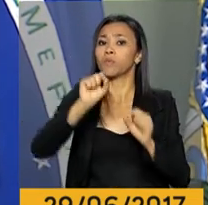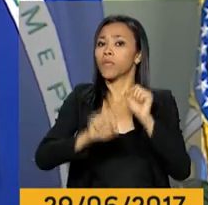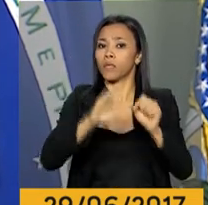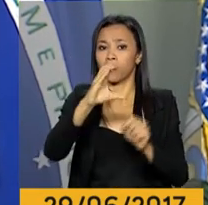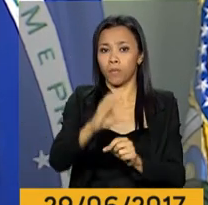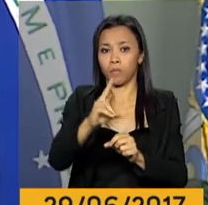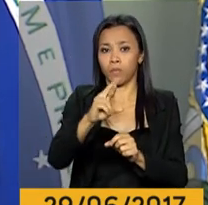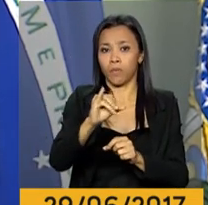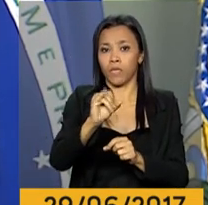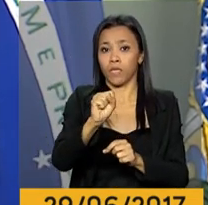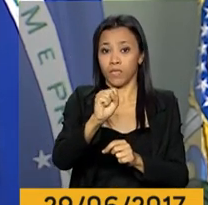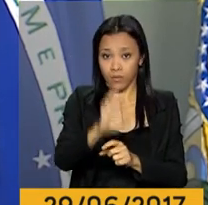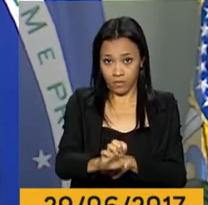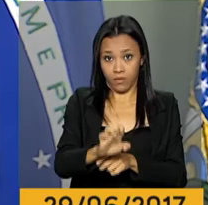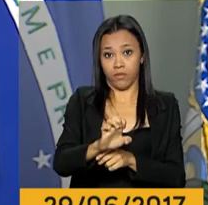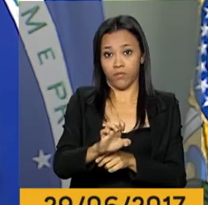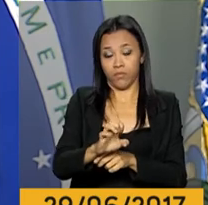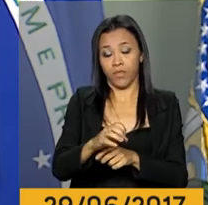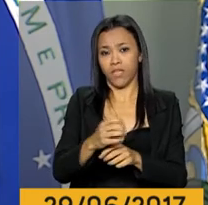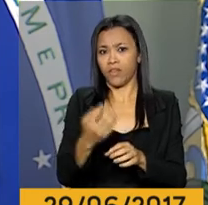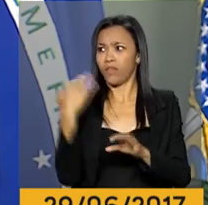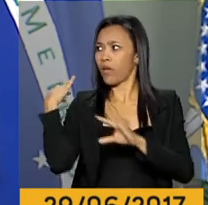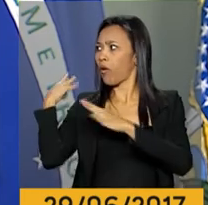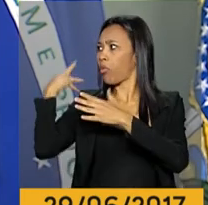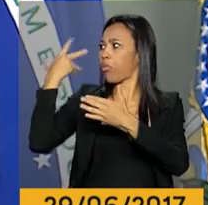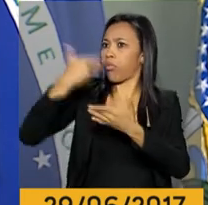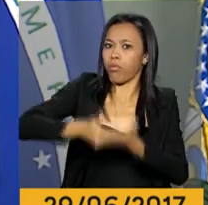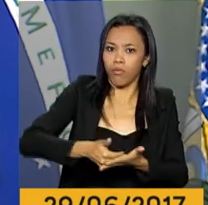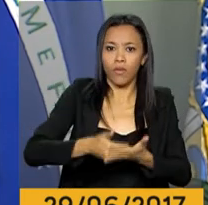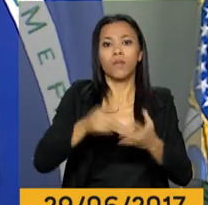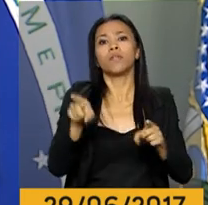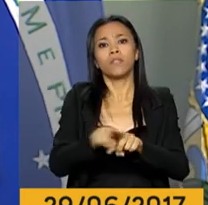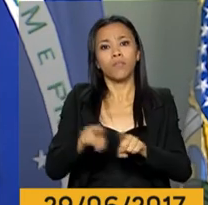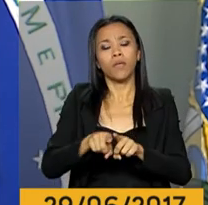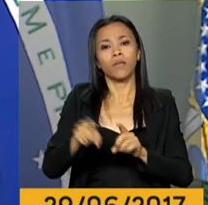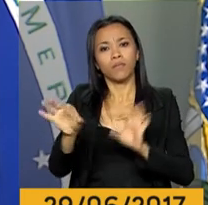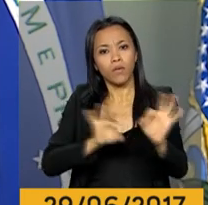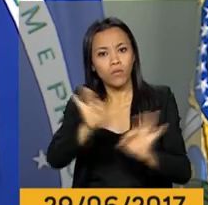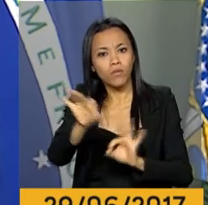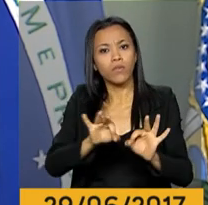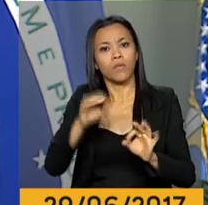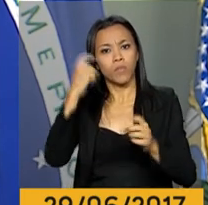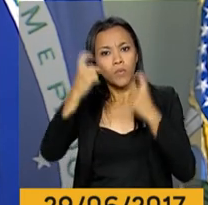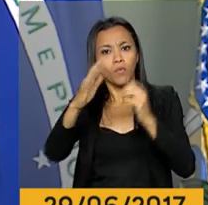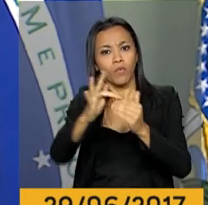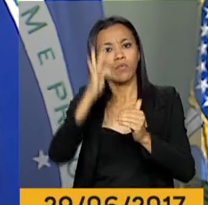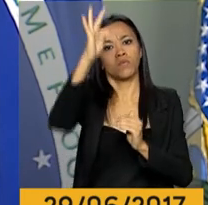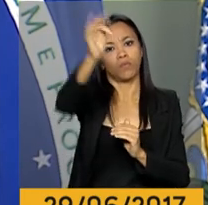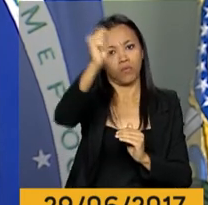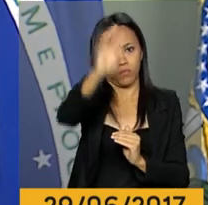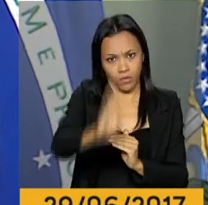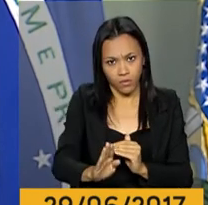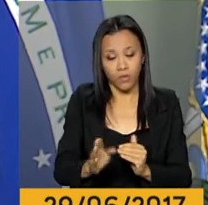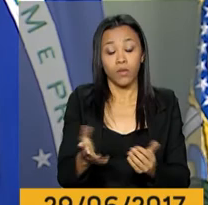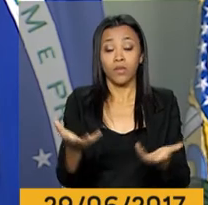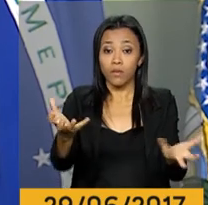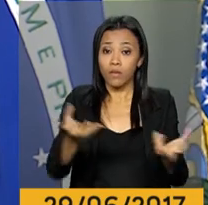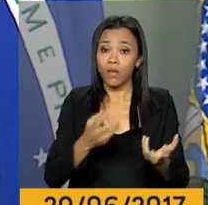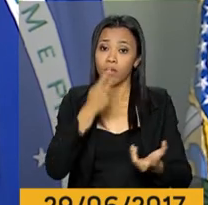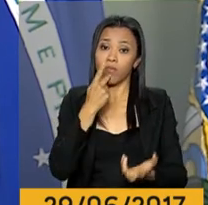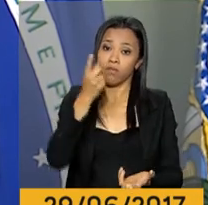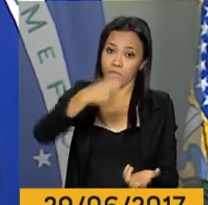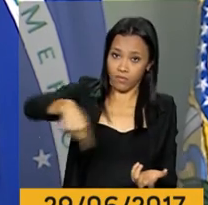o futuro do brasil e por isso nossa parte eu quero reafirmar que